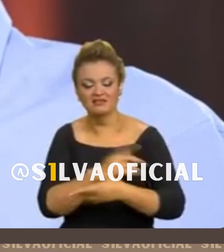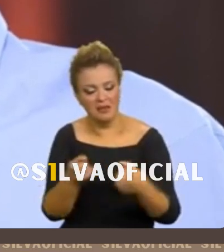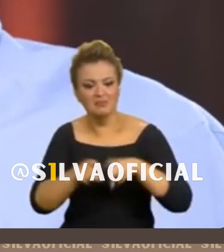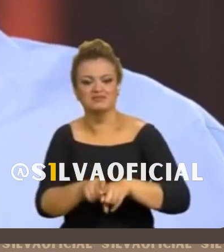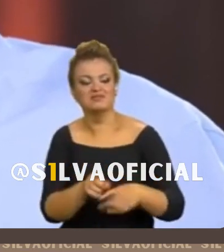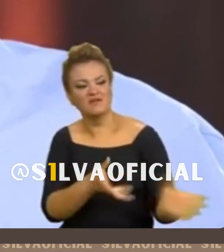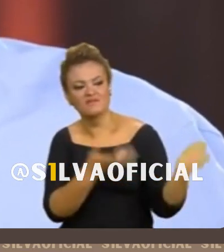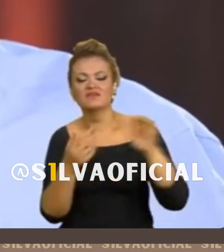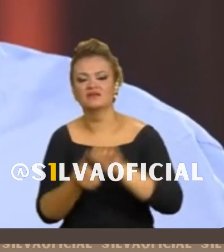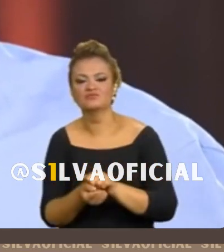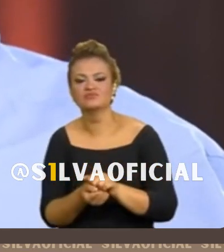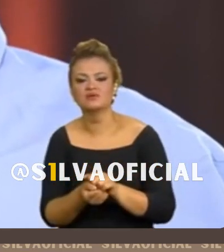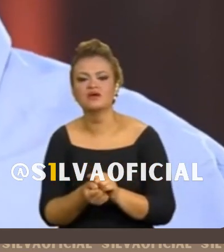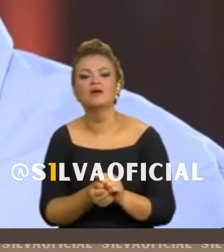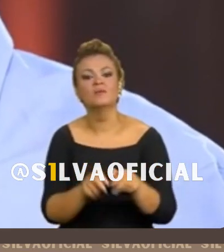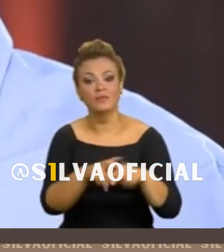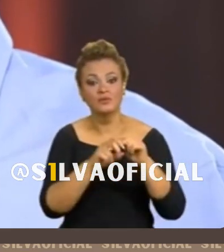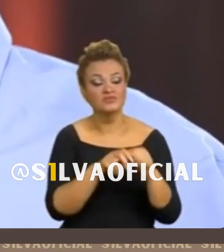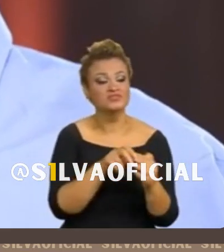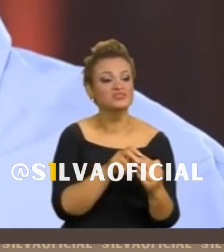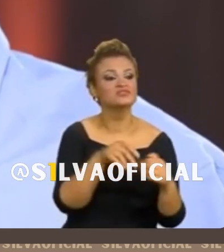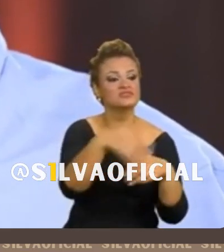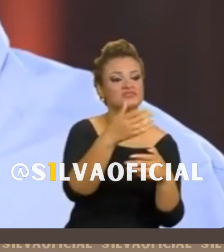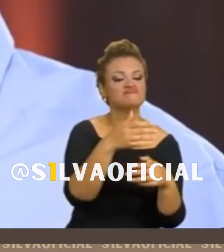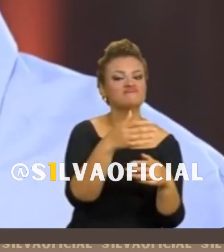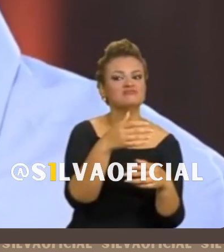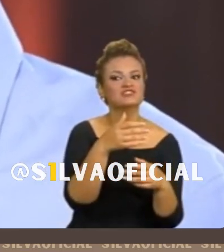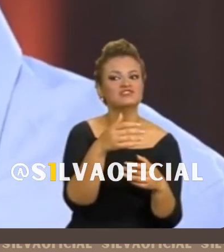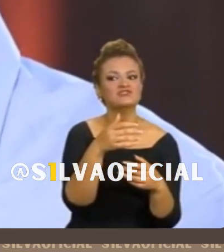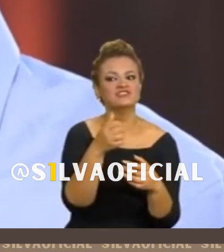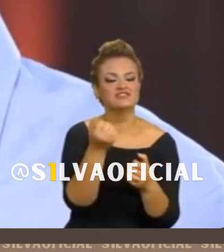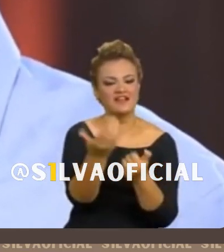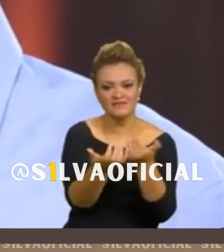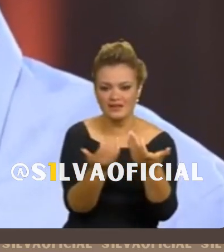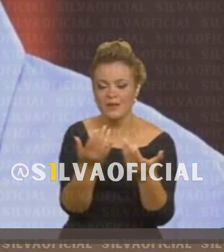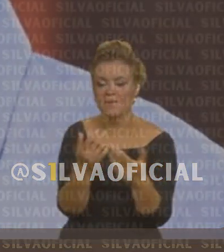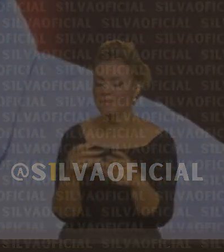porque nós queremos entregar a Amazônia com desmatamento zero.